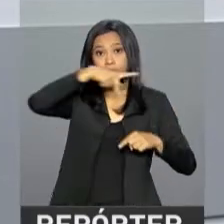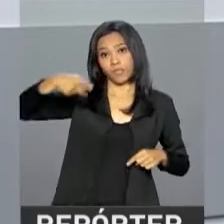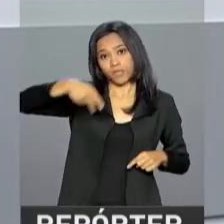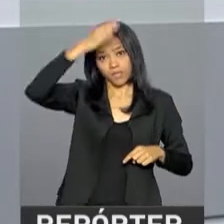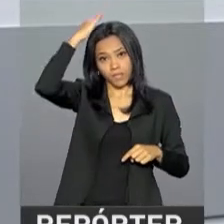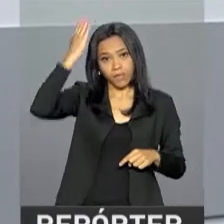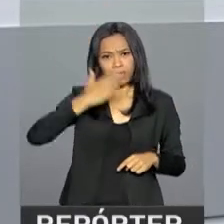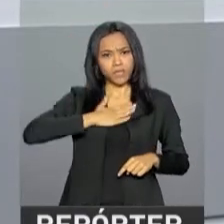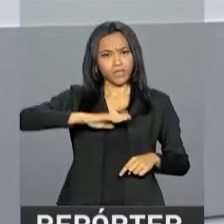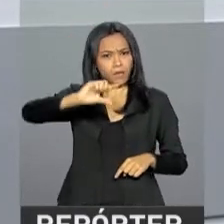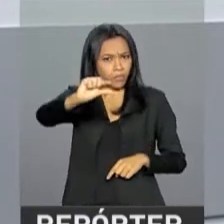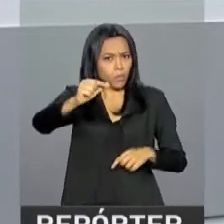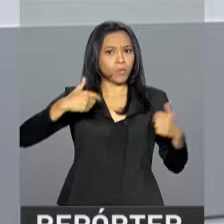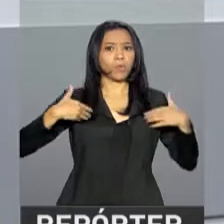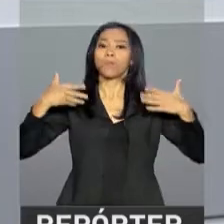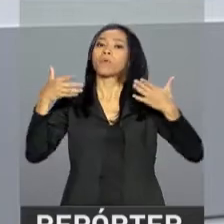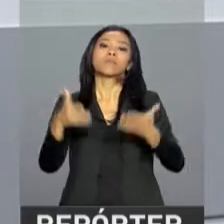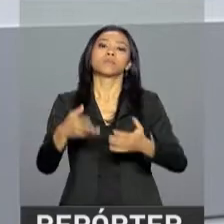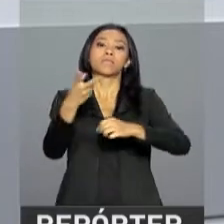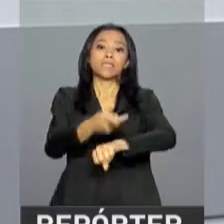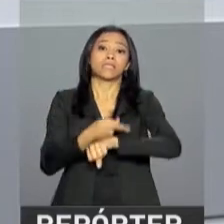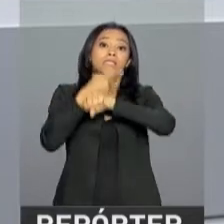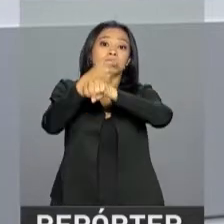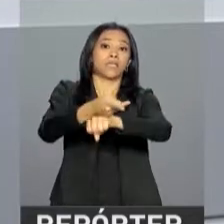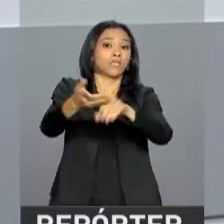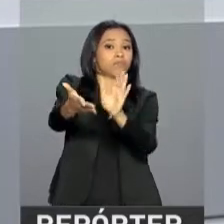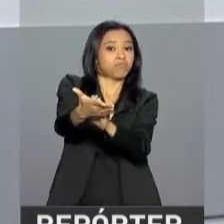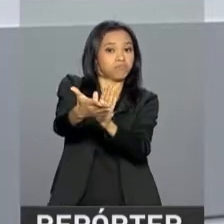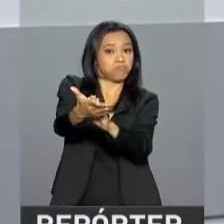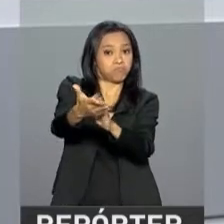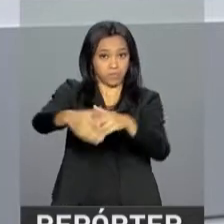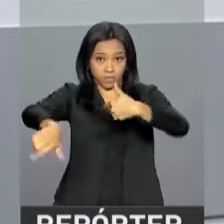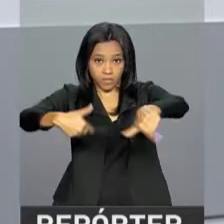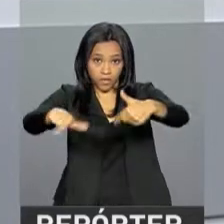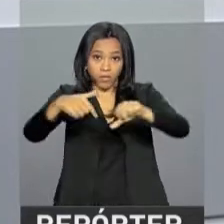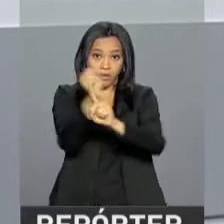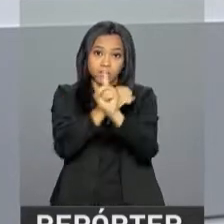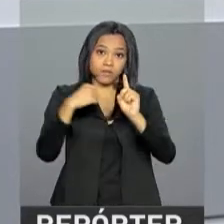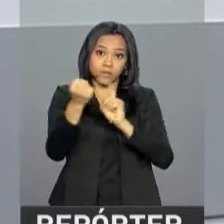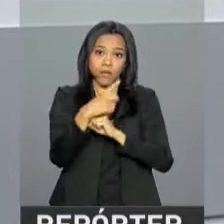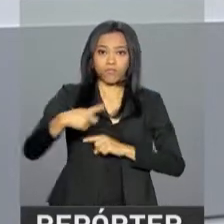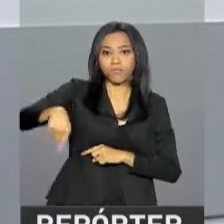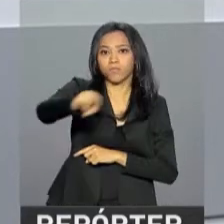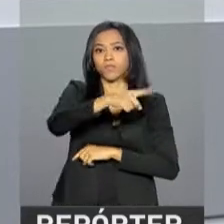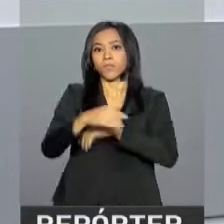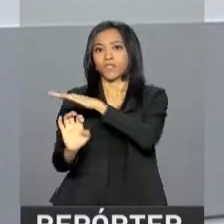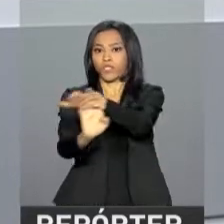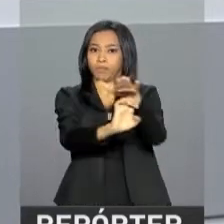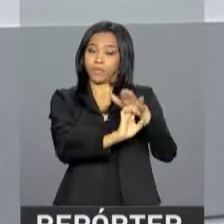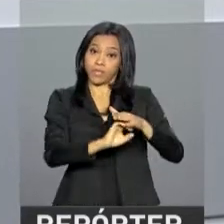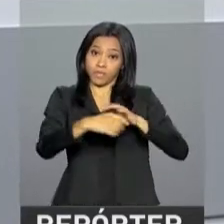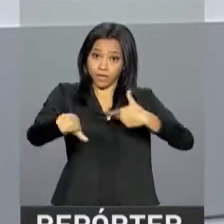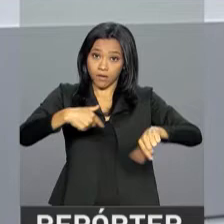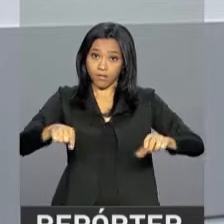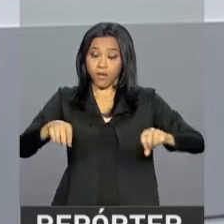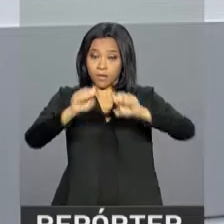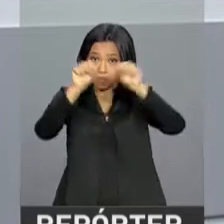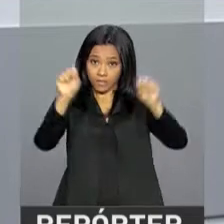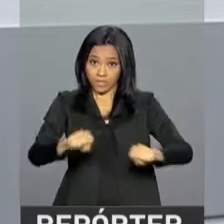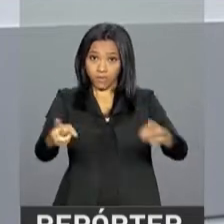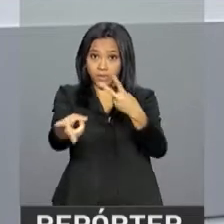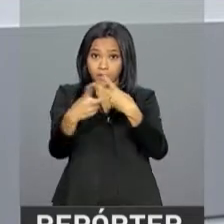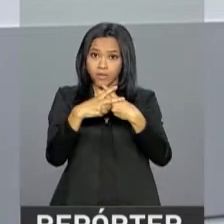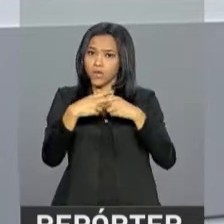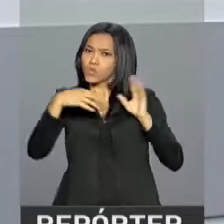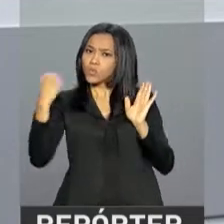participa daqui a pouco da entrega de um prêmio que prestigia o trabalho social de empresas no sistema prisional o selo resgata